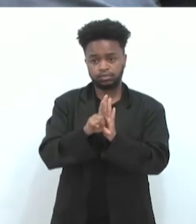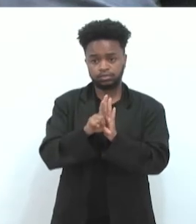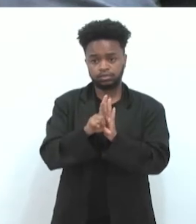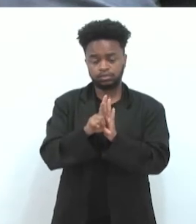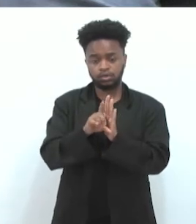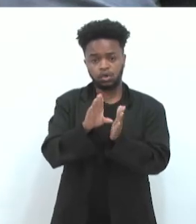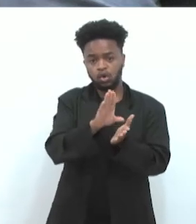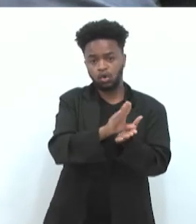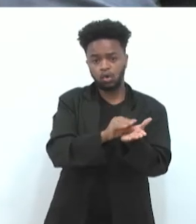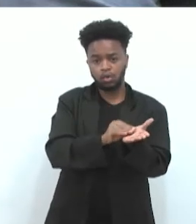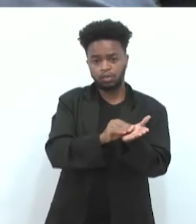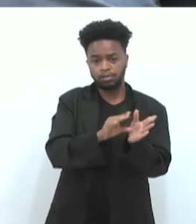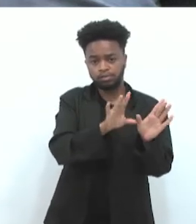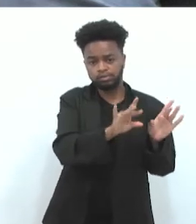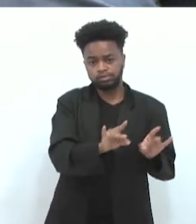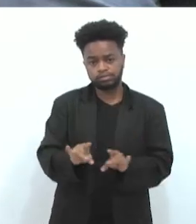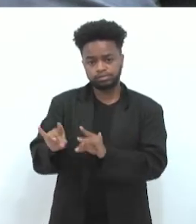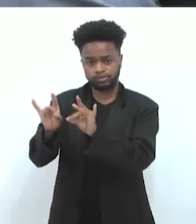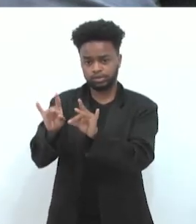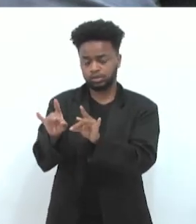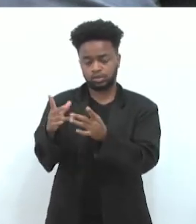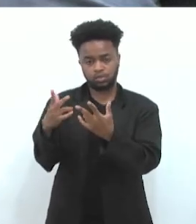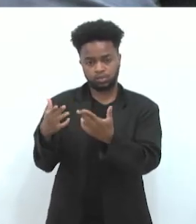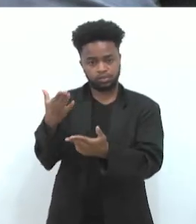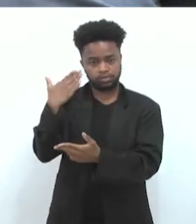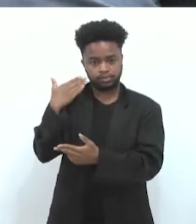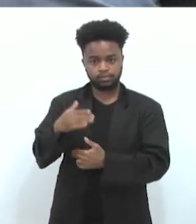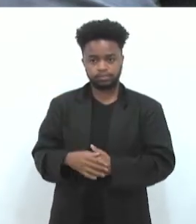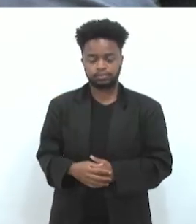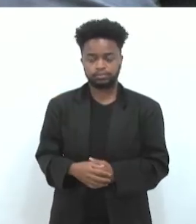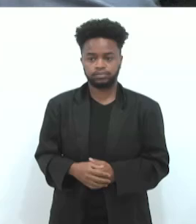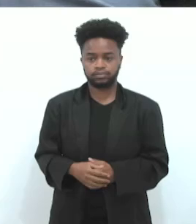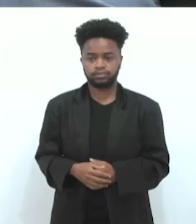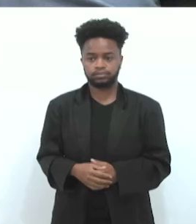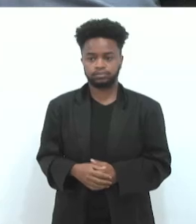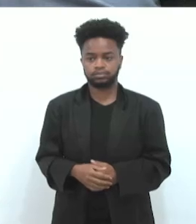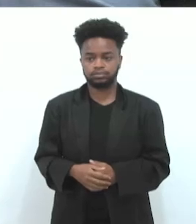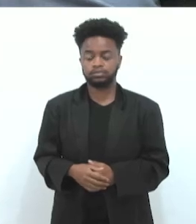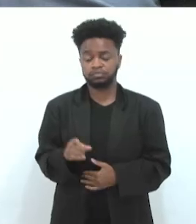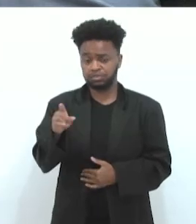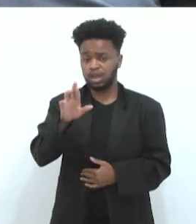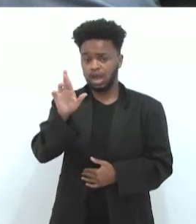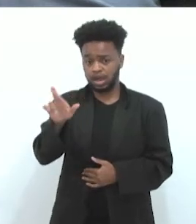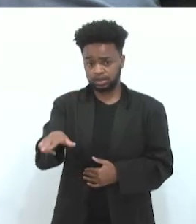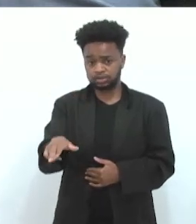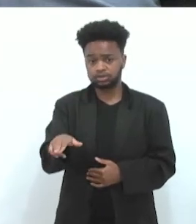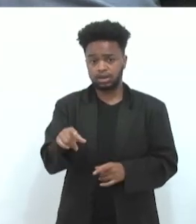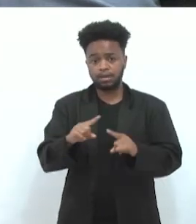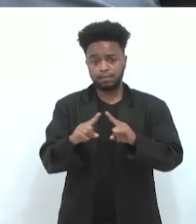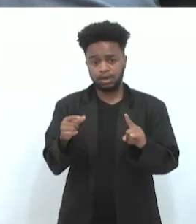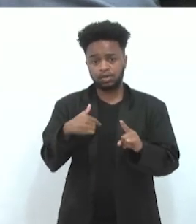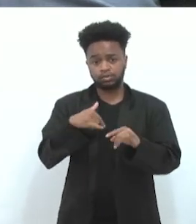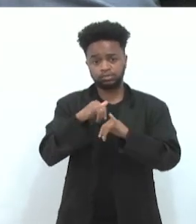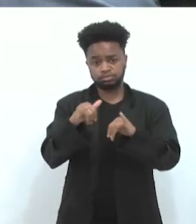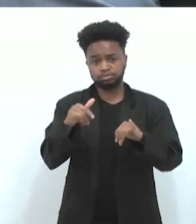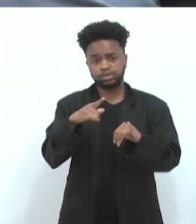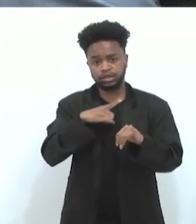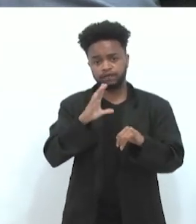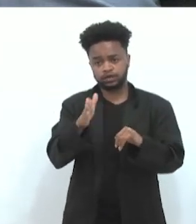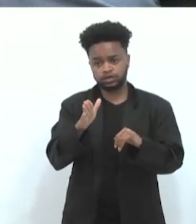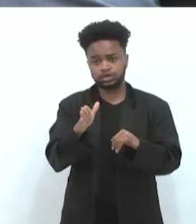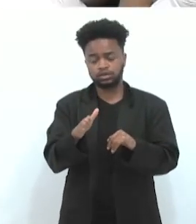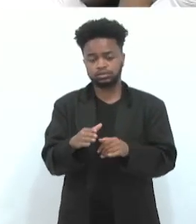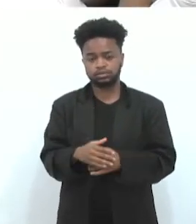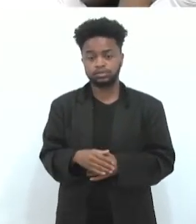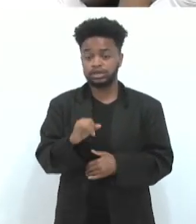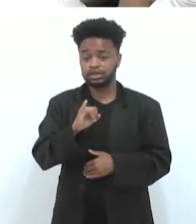do anterior, o que não tira a razão de Vossa Excelência. Só estou dizendo que já existiu isso. Se está